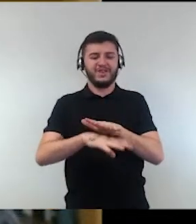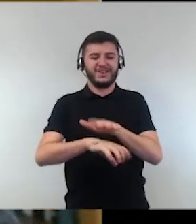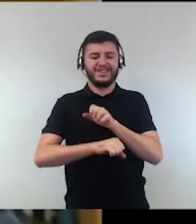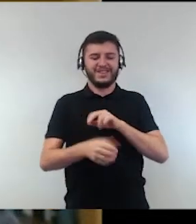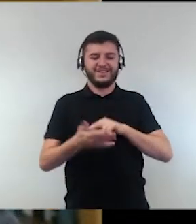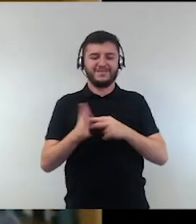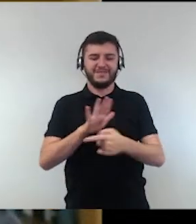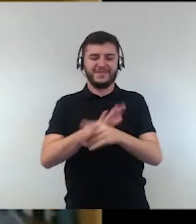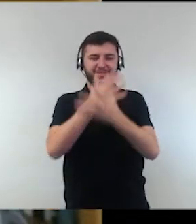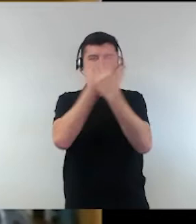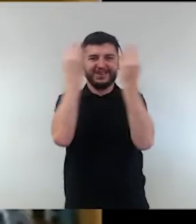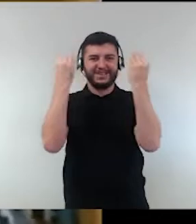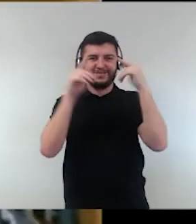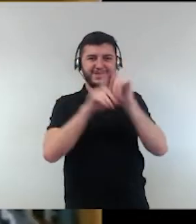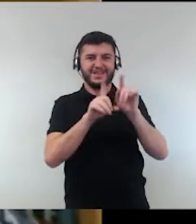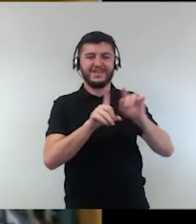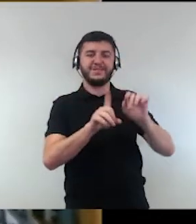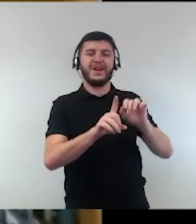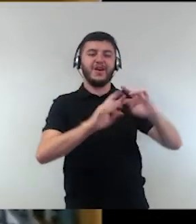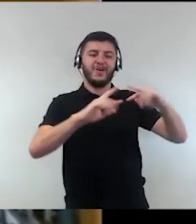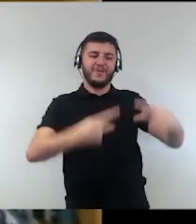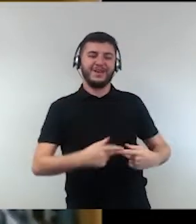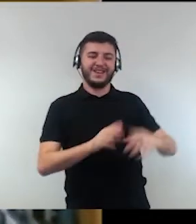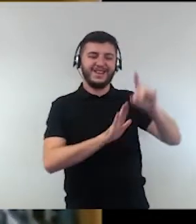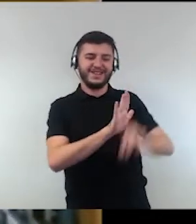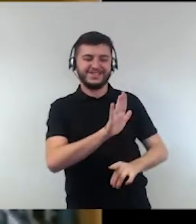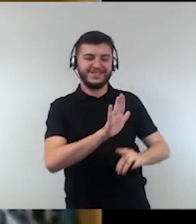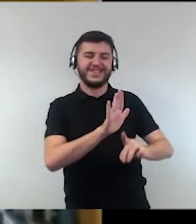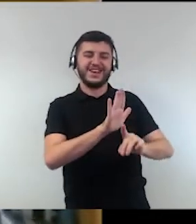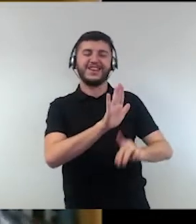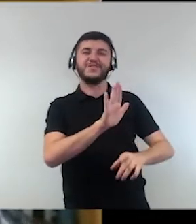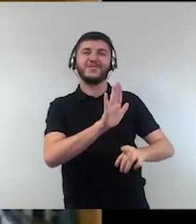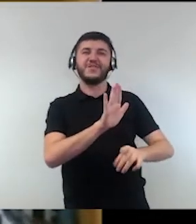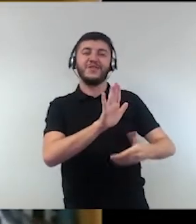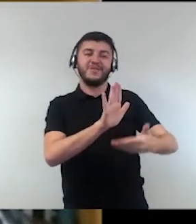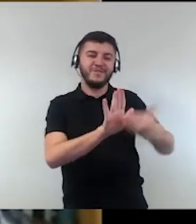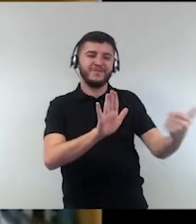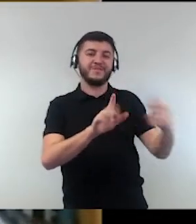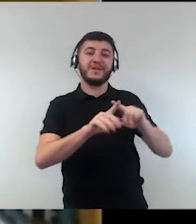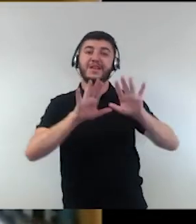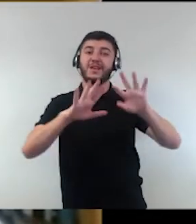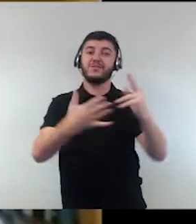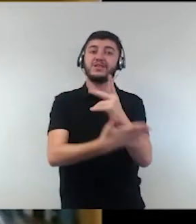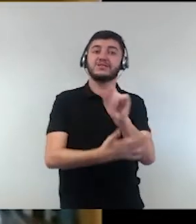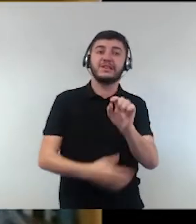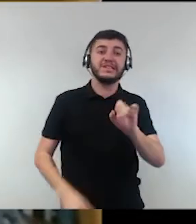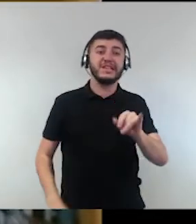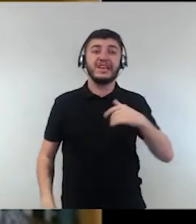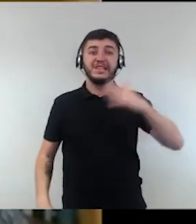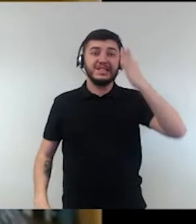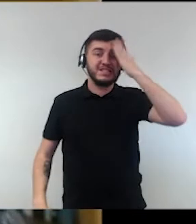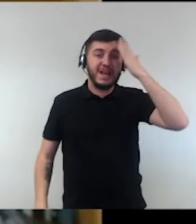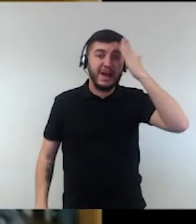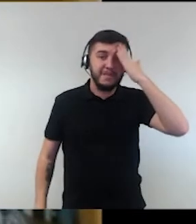direito à humanidade. Agora, sem a afirmação desses saberes que